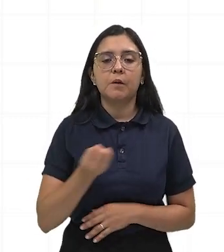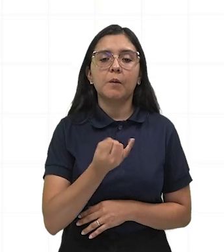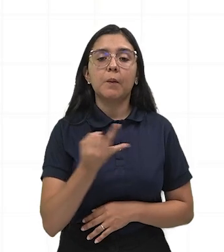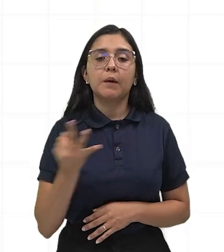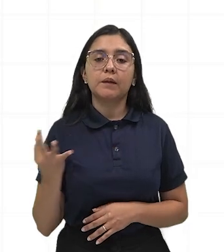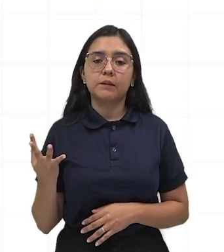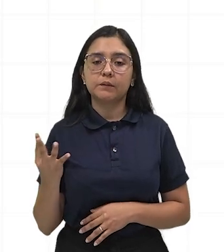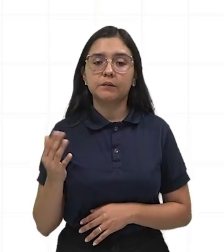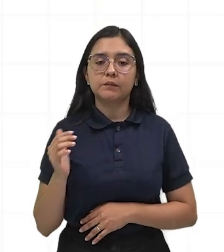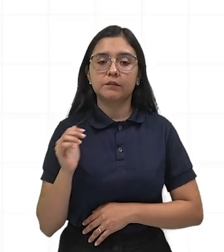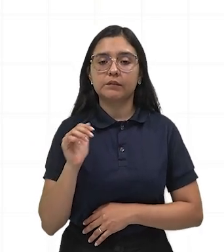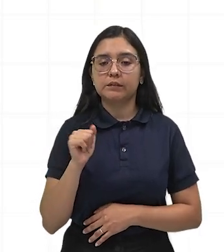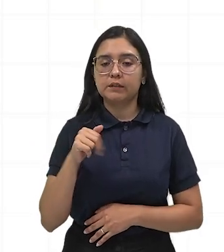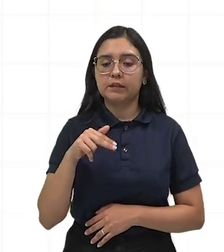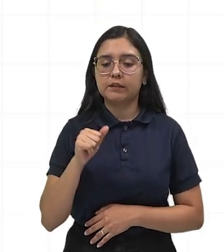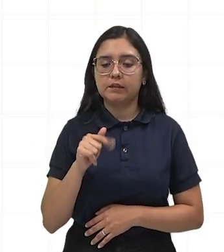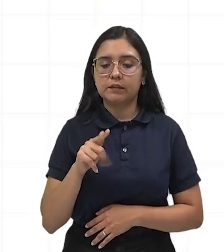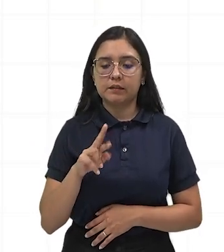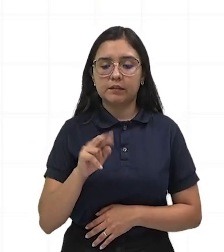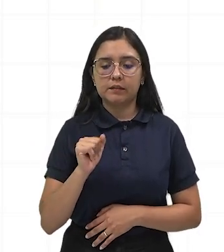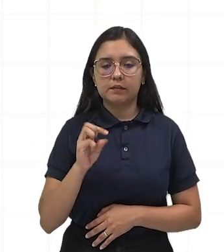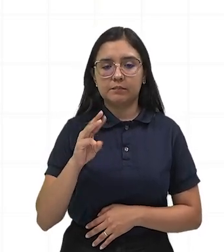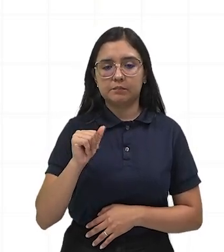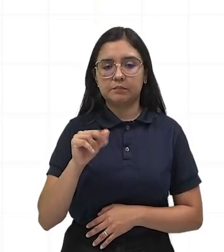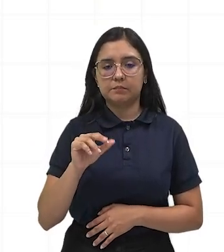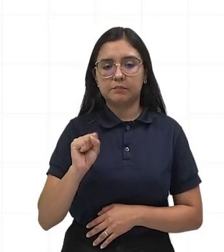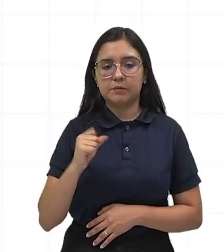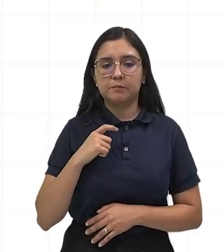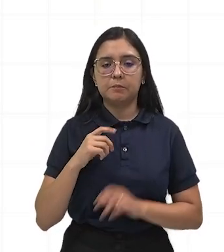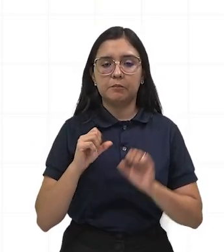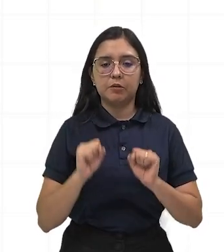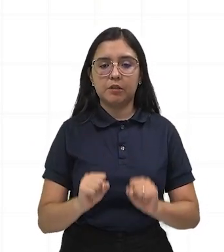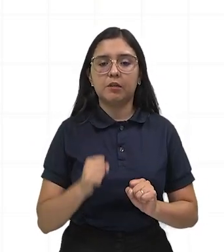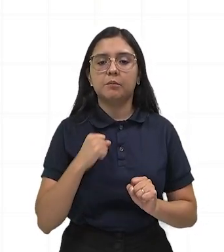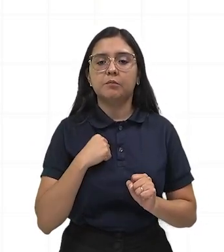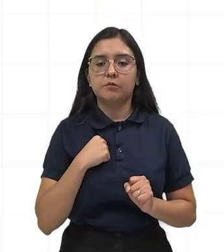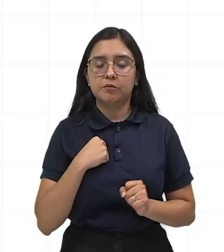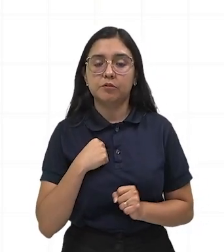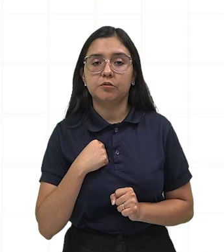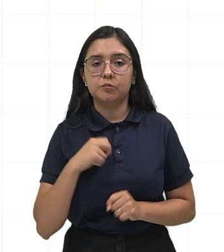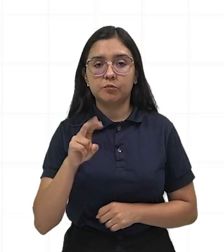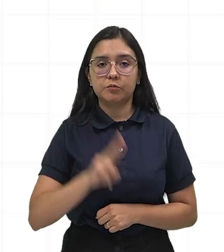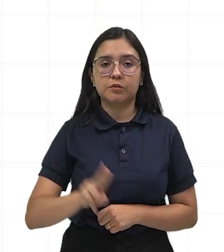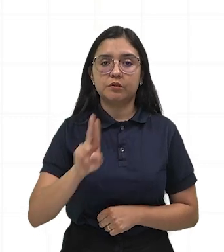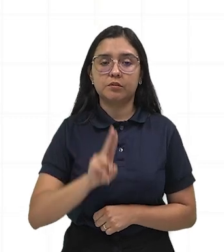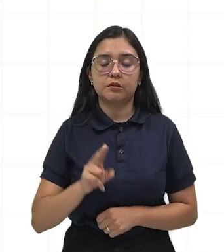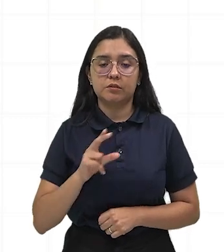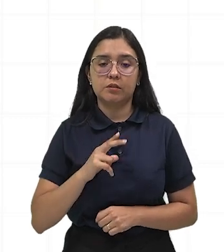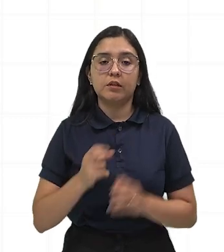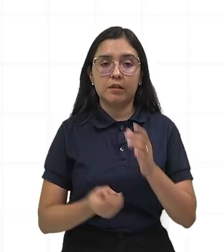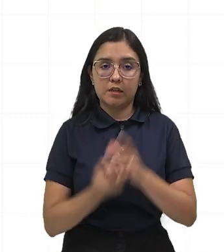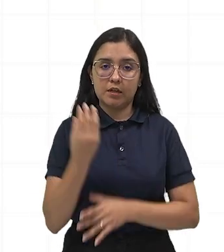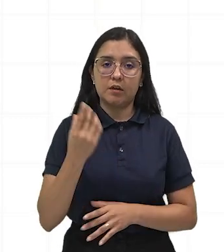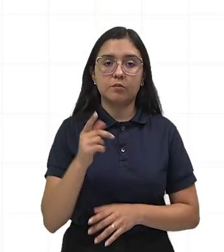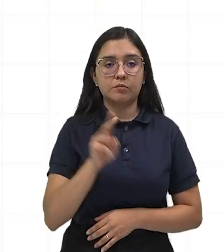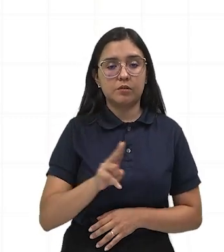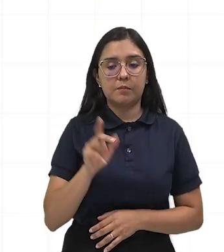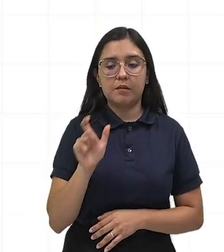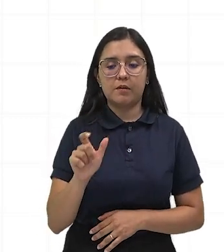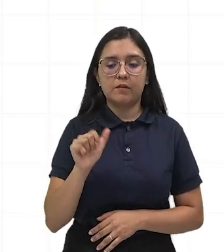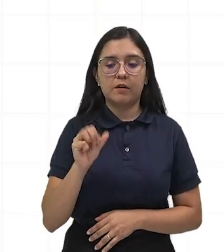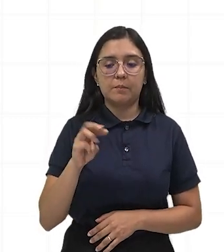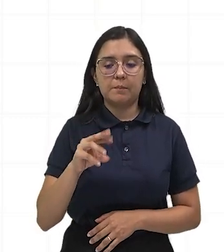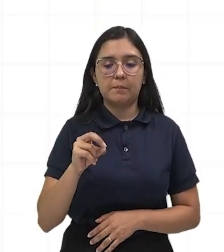anagramas podemos escrever com as letras da palavra amor? Então, vamos ver aqui, olha,